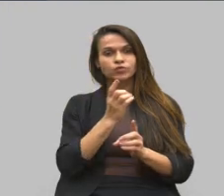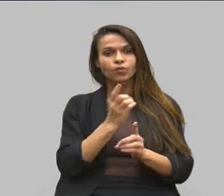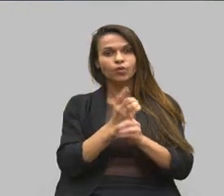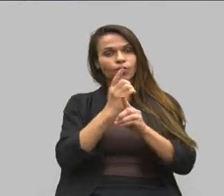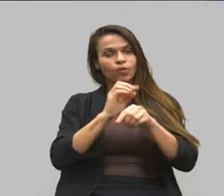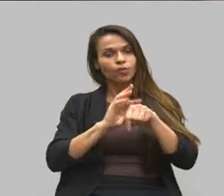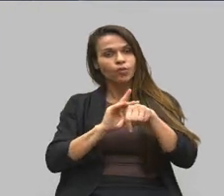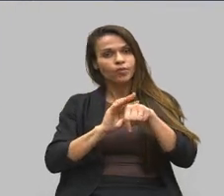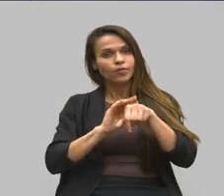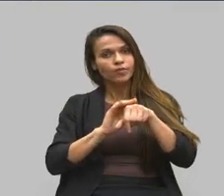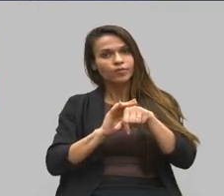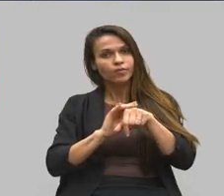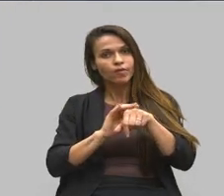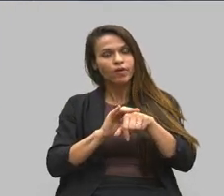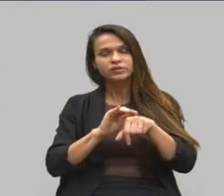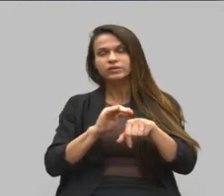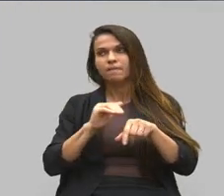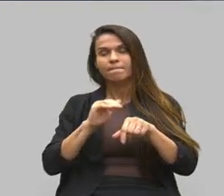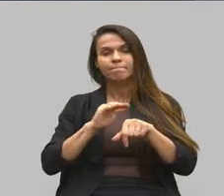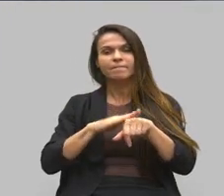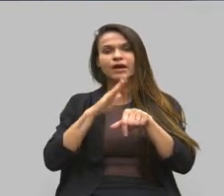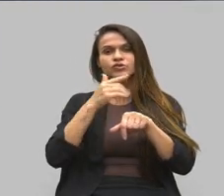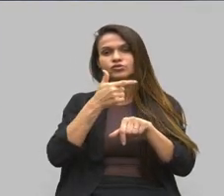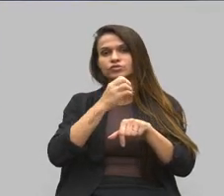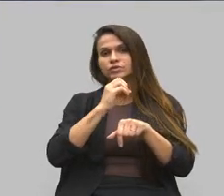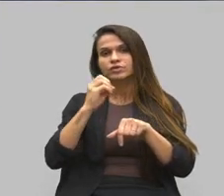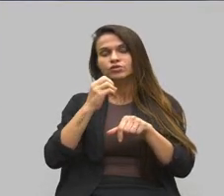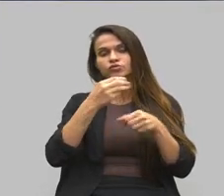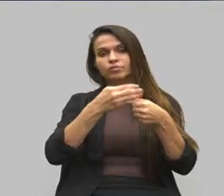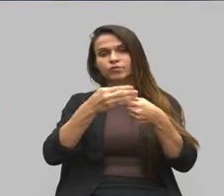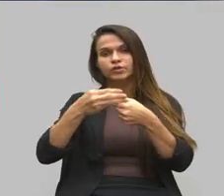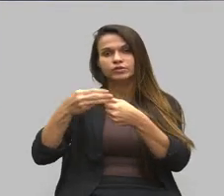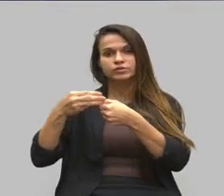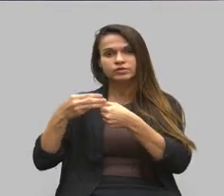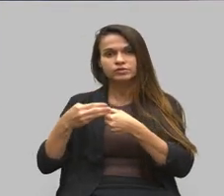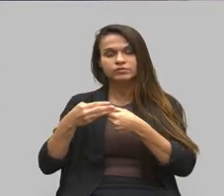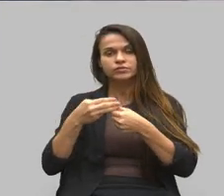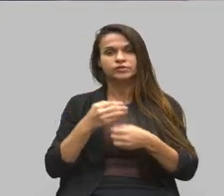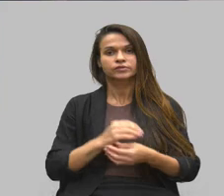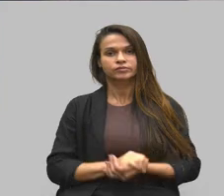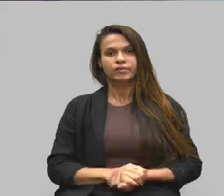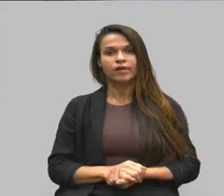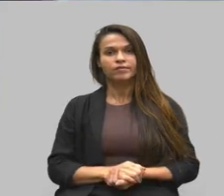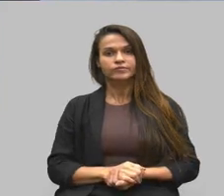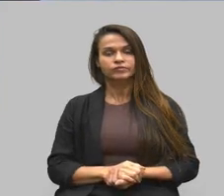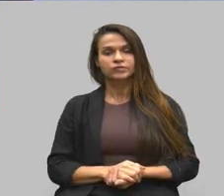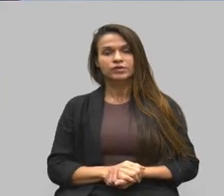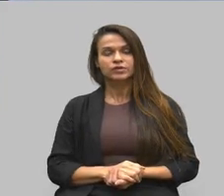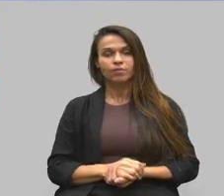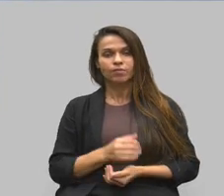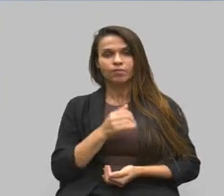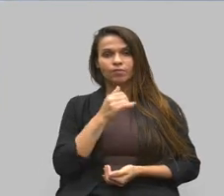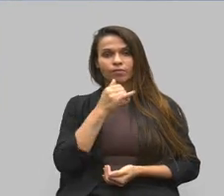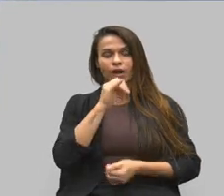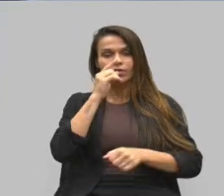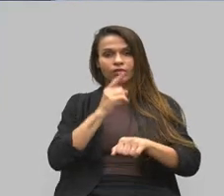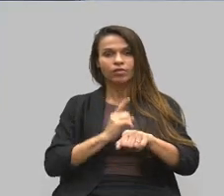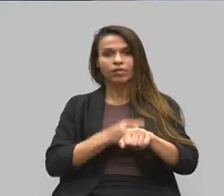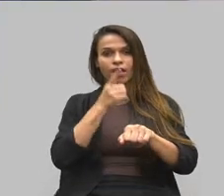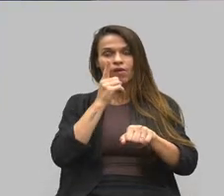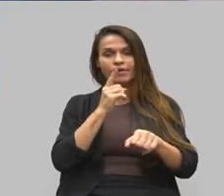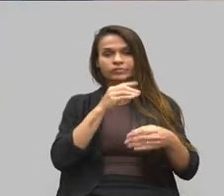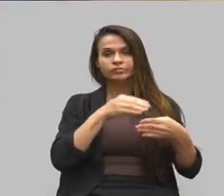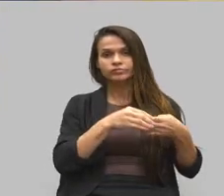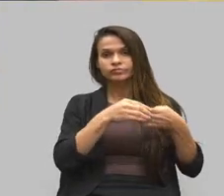num desses mais de 200 municípios eles são eh automaticamente direcionados